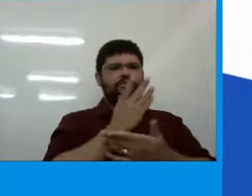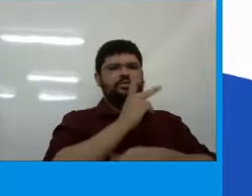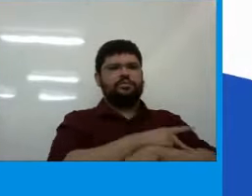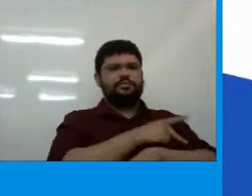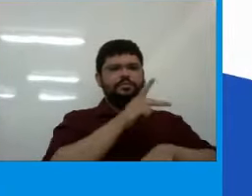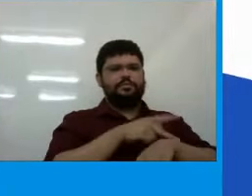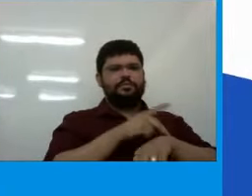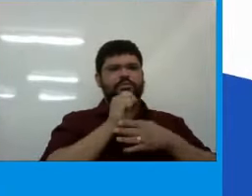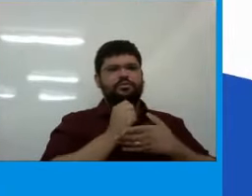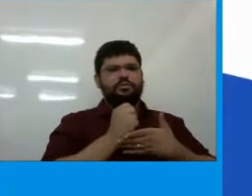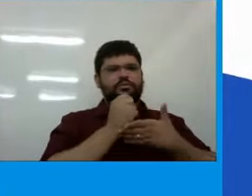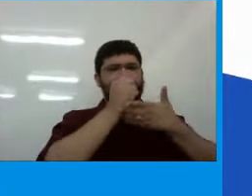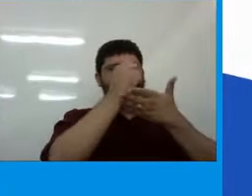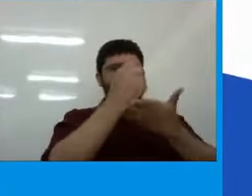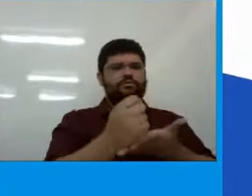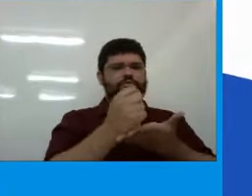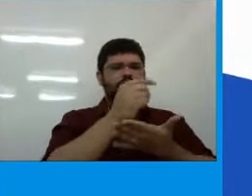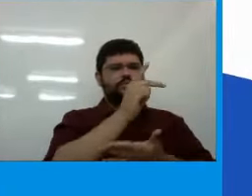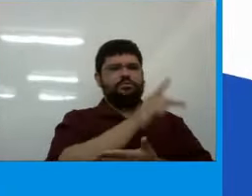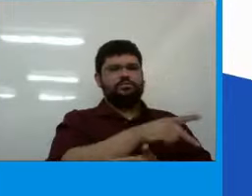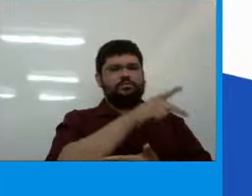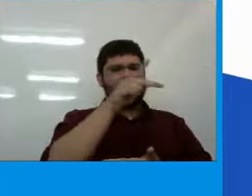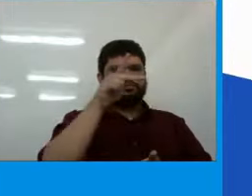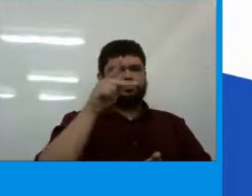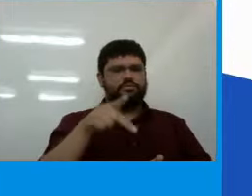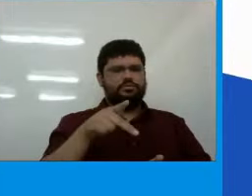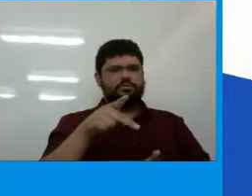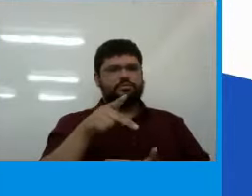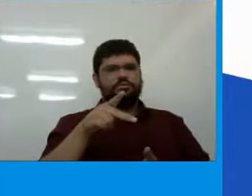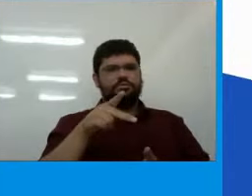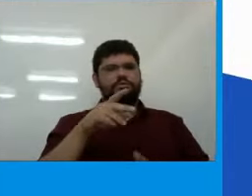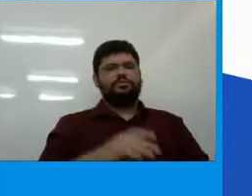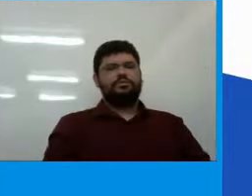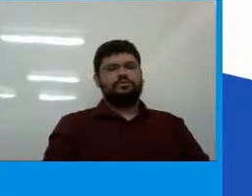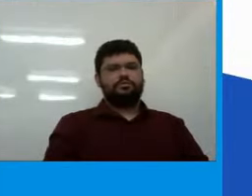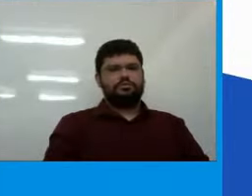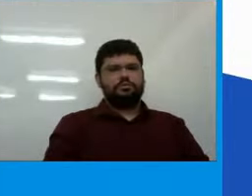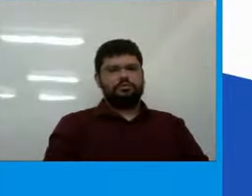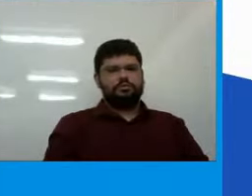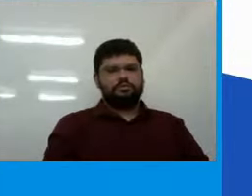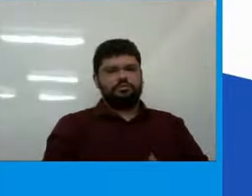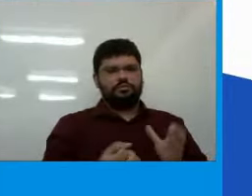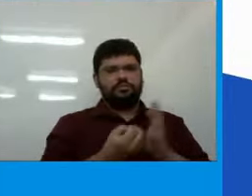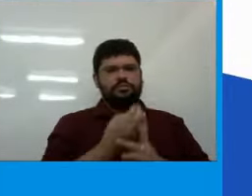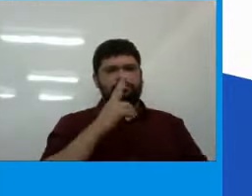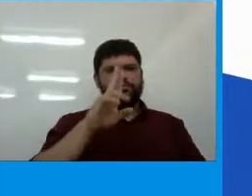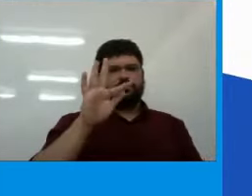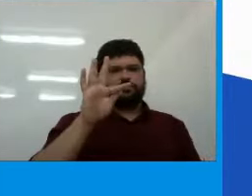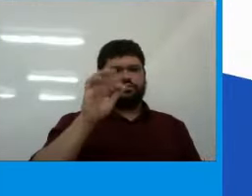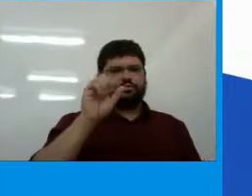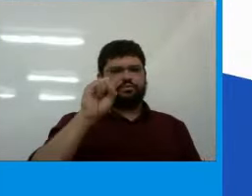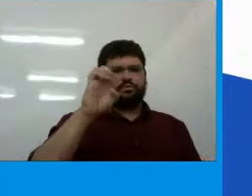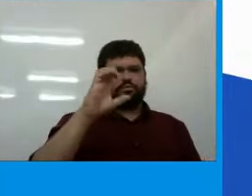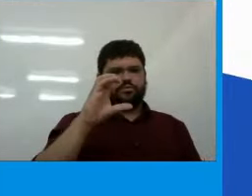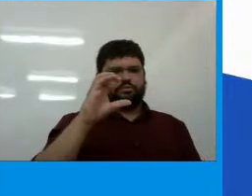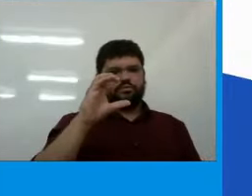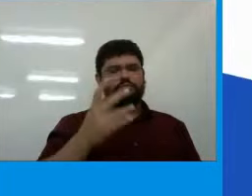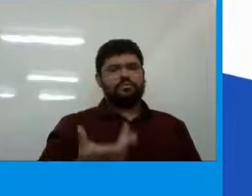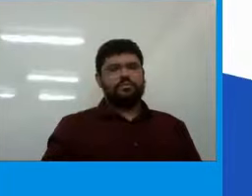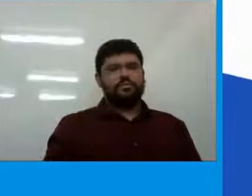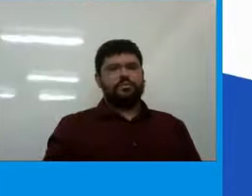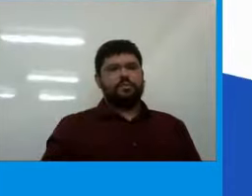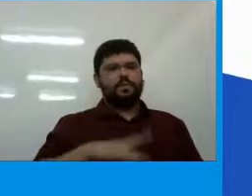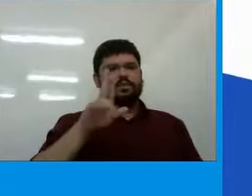presidenciais, gerada pela Universidade Federal de Santa Catarina, que foi o material de referência que eu usei para gerar todo